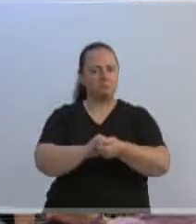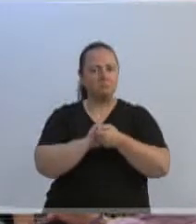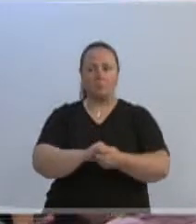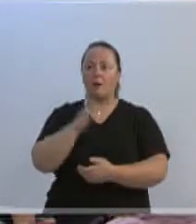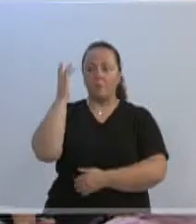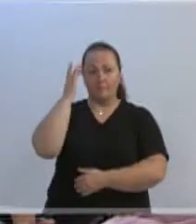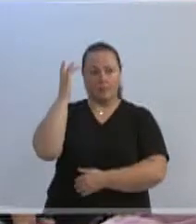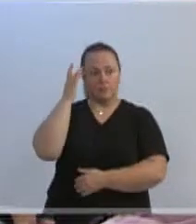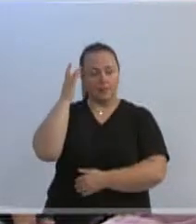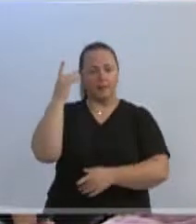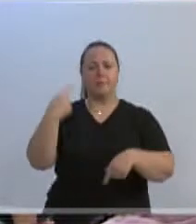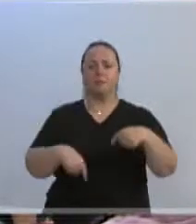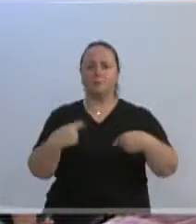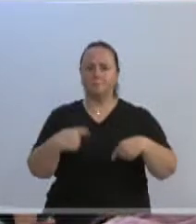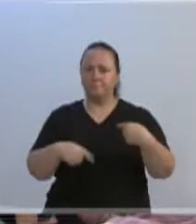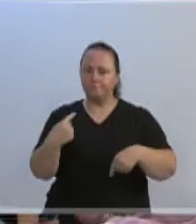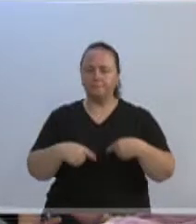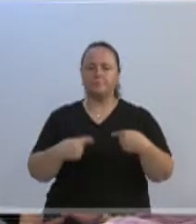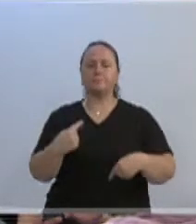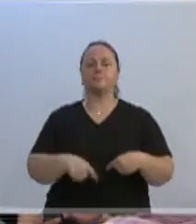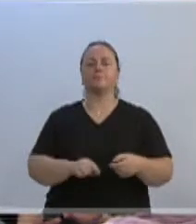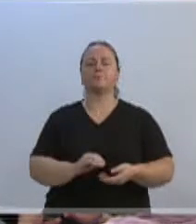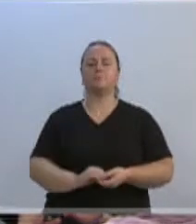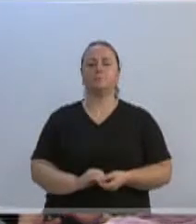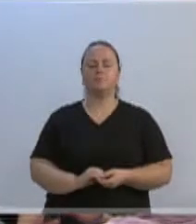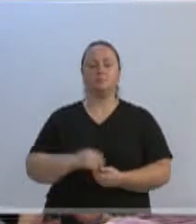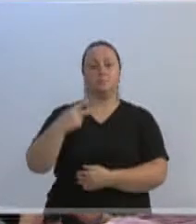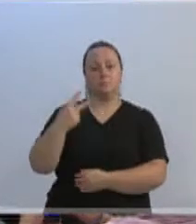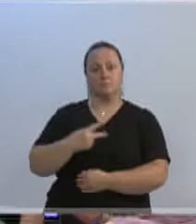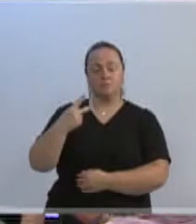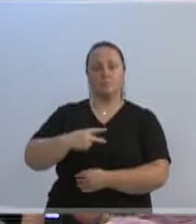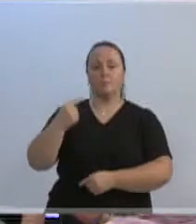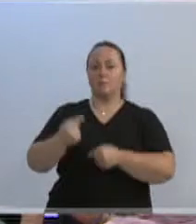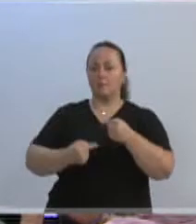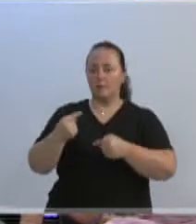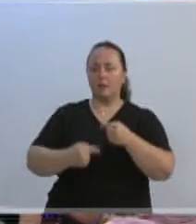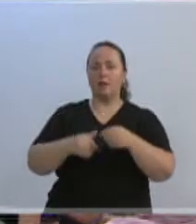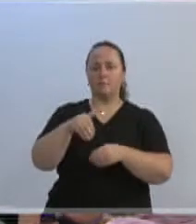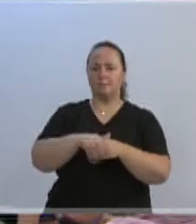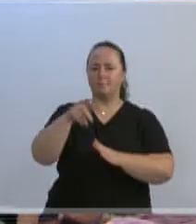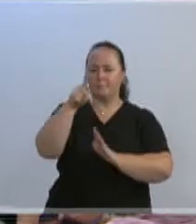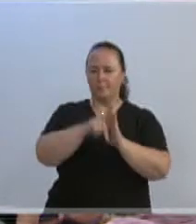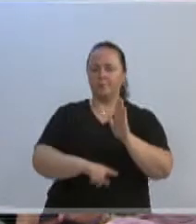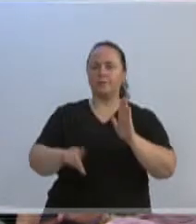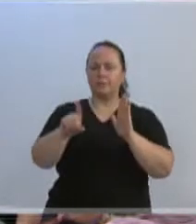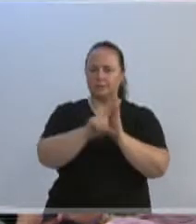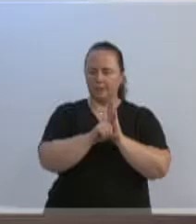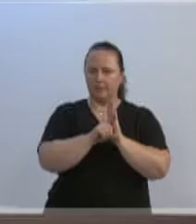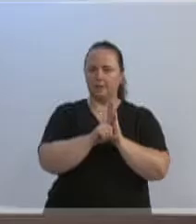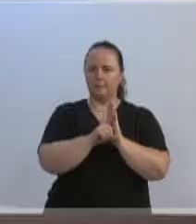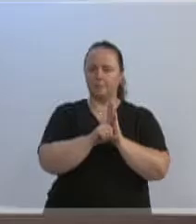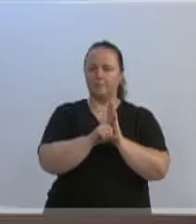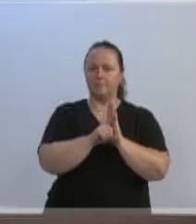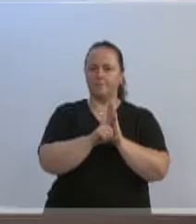na discussão da matéria em segunda discussão e votação o projeto de lei e